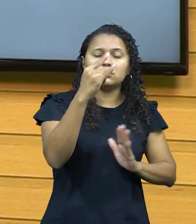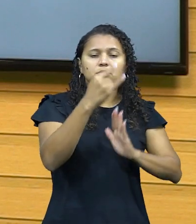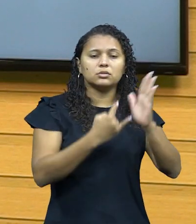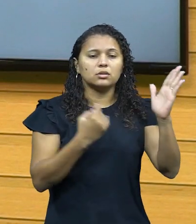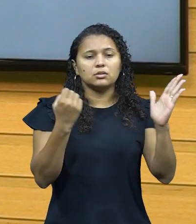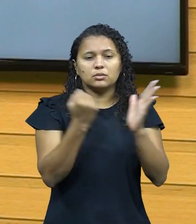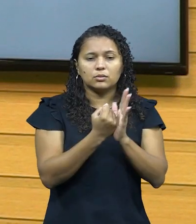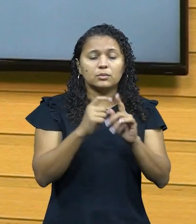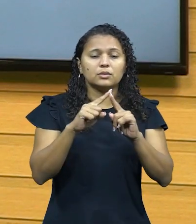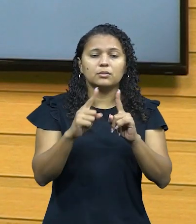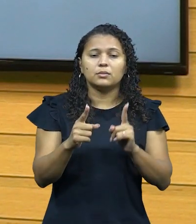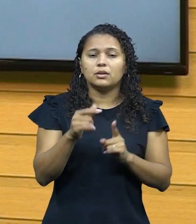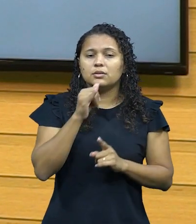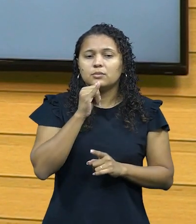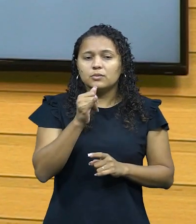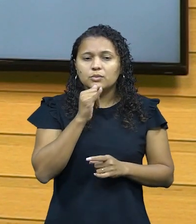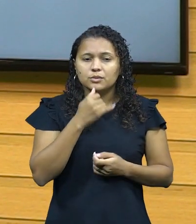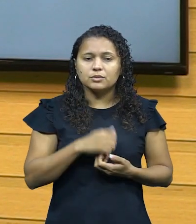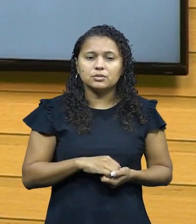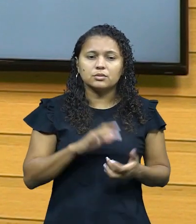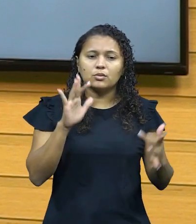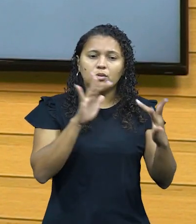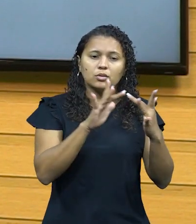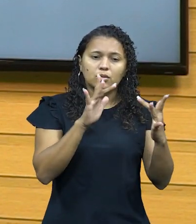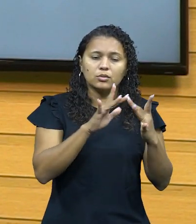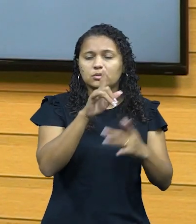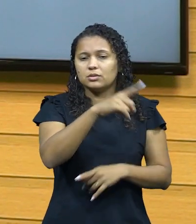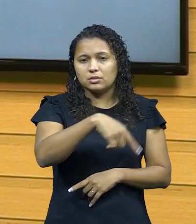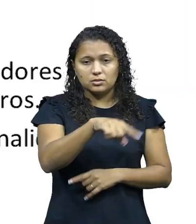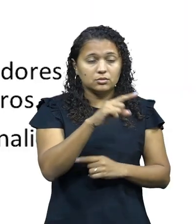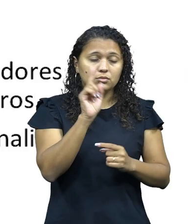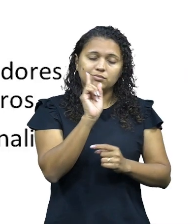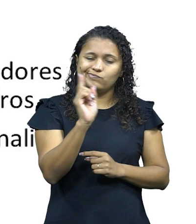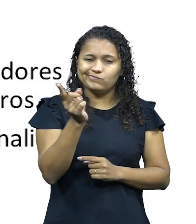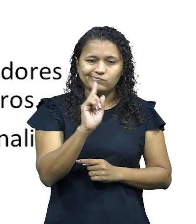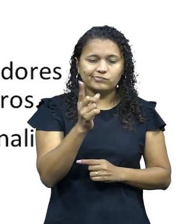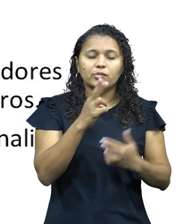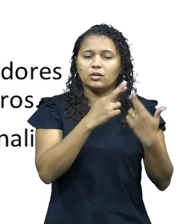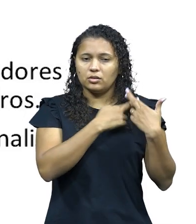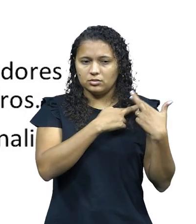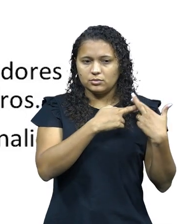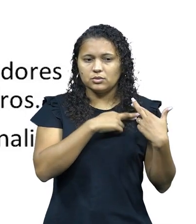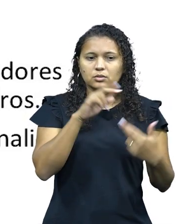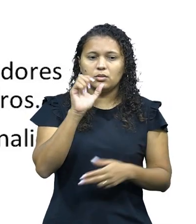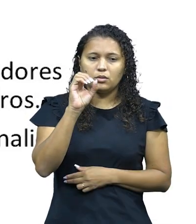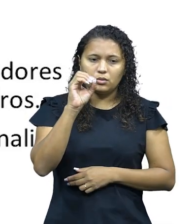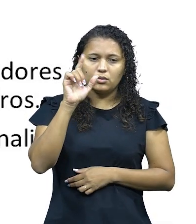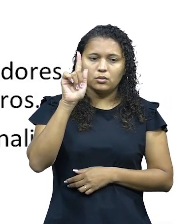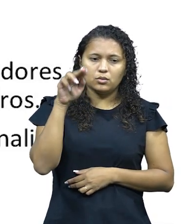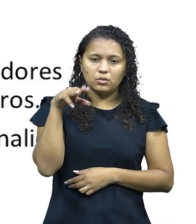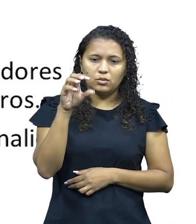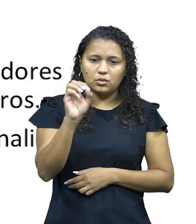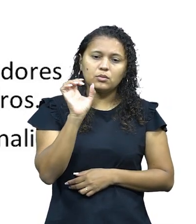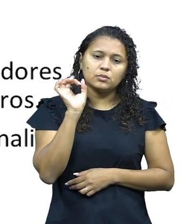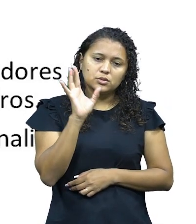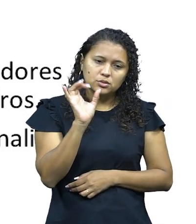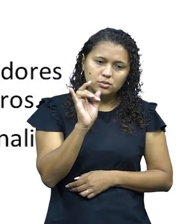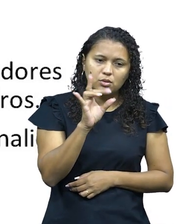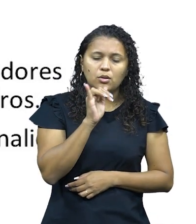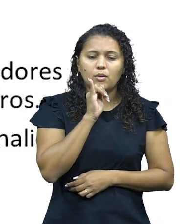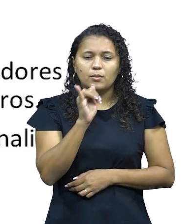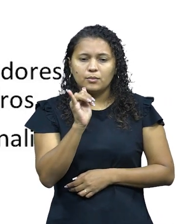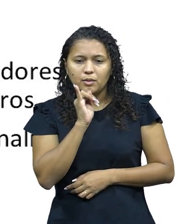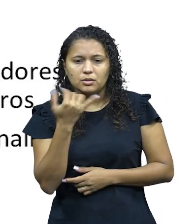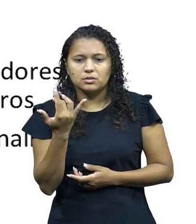as documentações, mas ele não trabalha diretamente com eles. A responsabilidade do ógmo, ela limita-se a